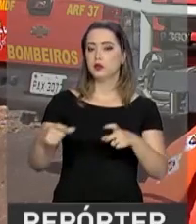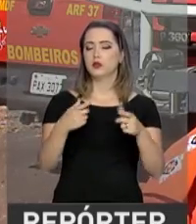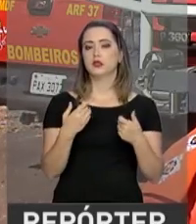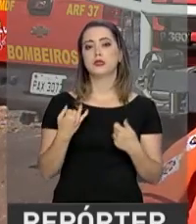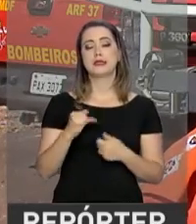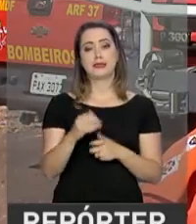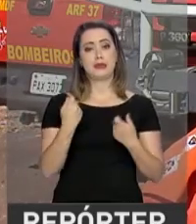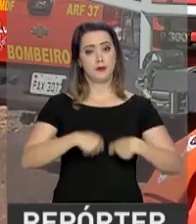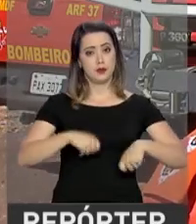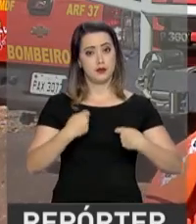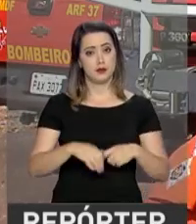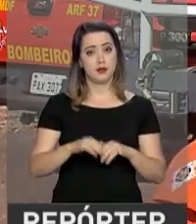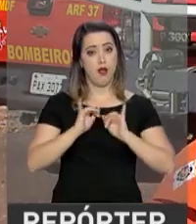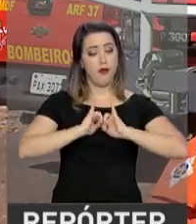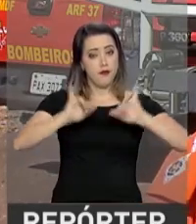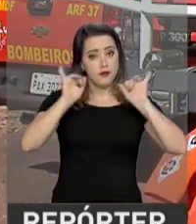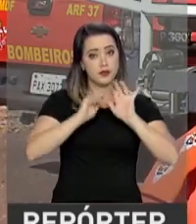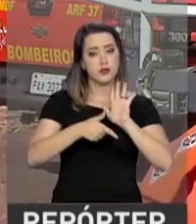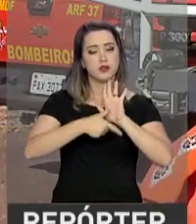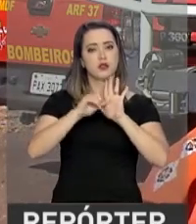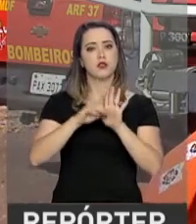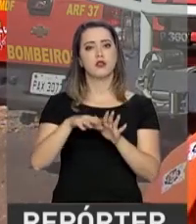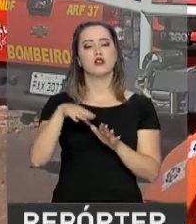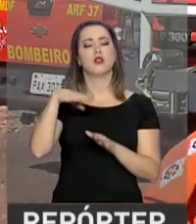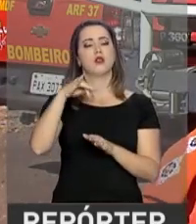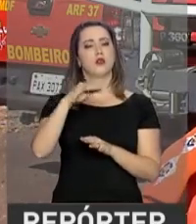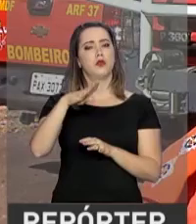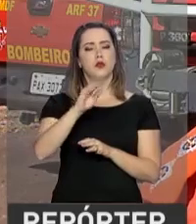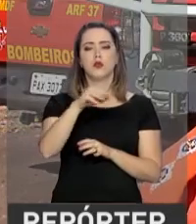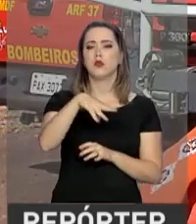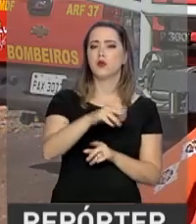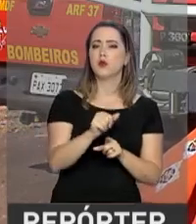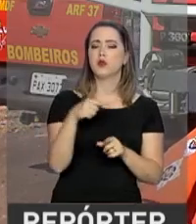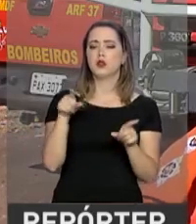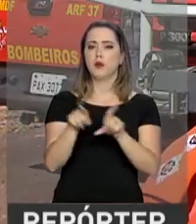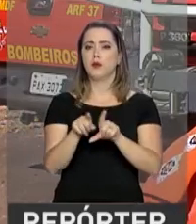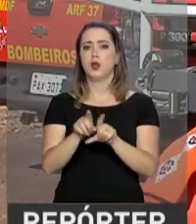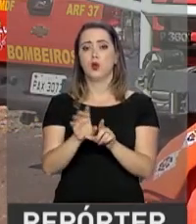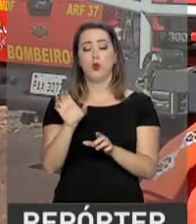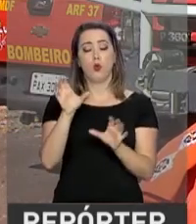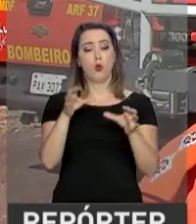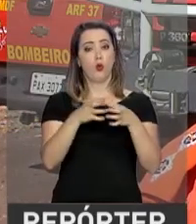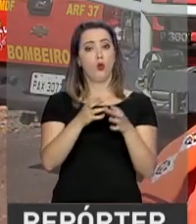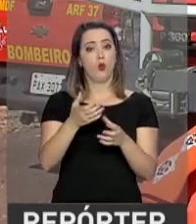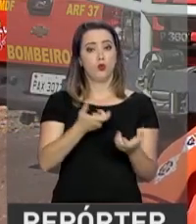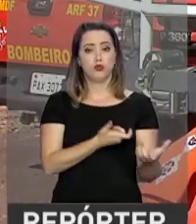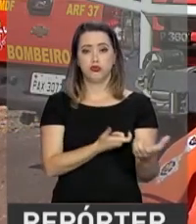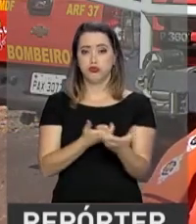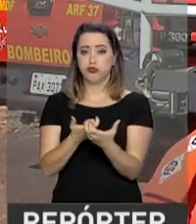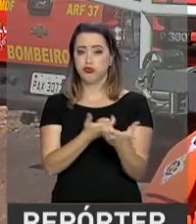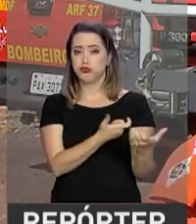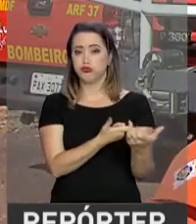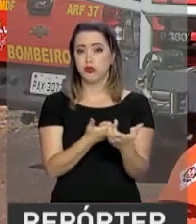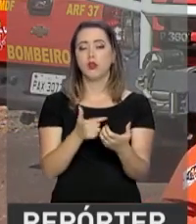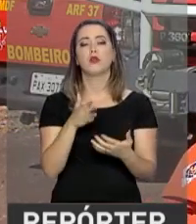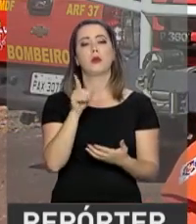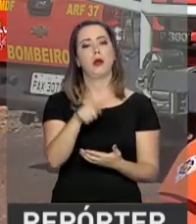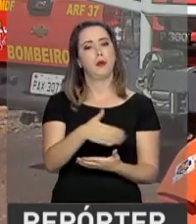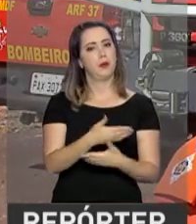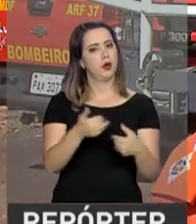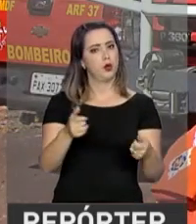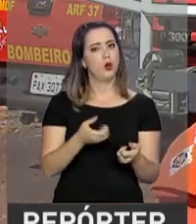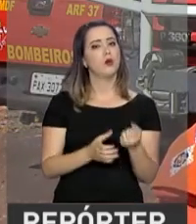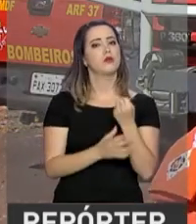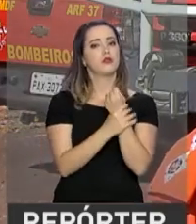tiver que fazer que a senhora secretária do meio ambiente que a sony o corpo de bombeiros para que a gente possa orientar para que seja feita da forma mais segura possível